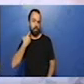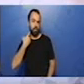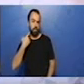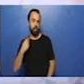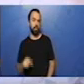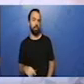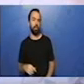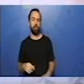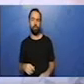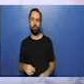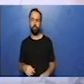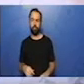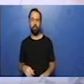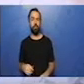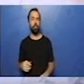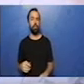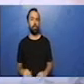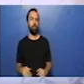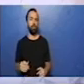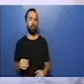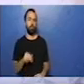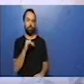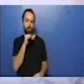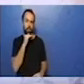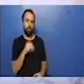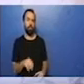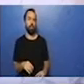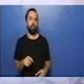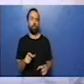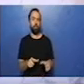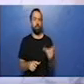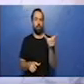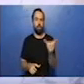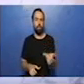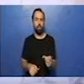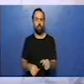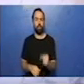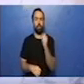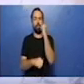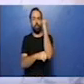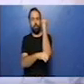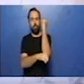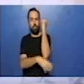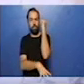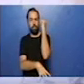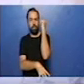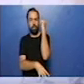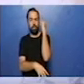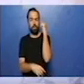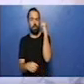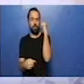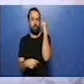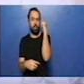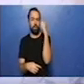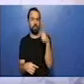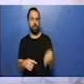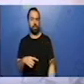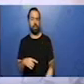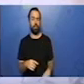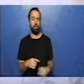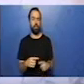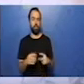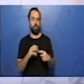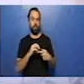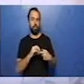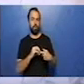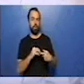fezes. Então, se a pessoa defecar, fazer as fezes em local inadequado, como por exemplo no meio do mato, pode ser que